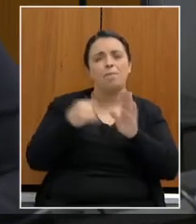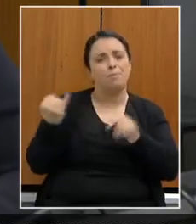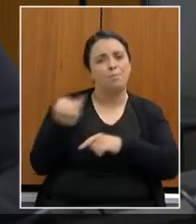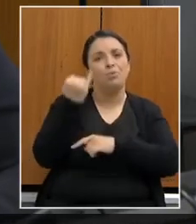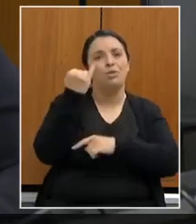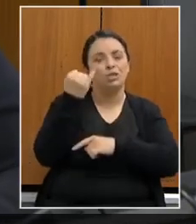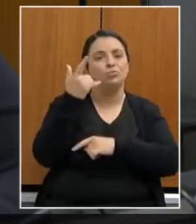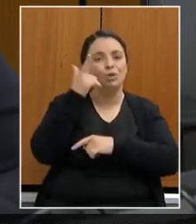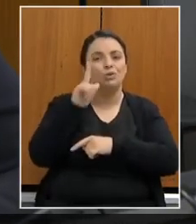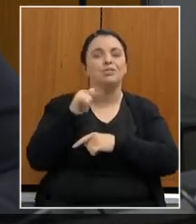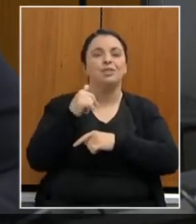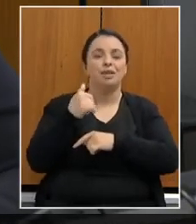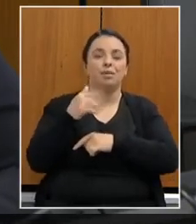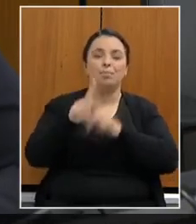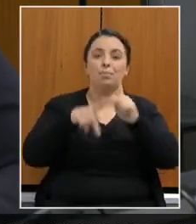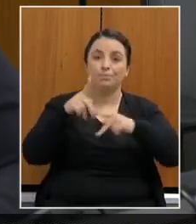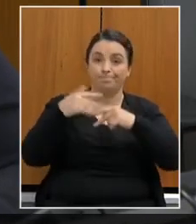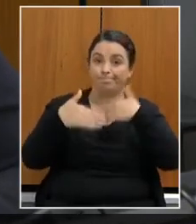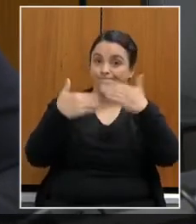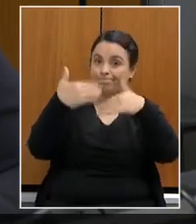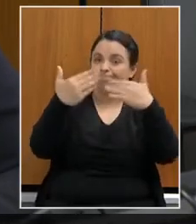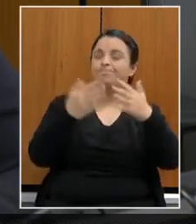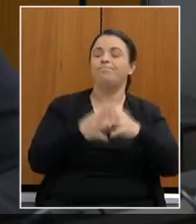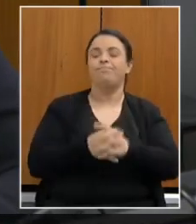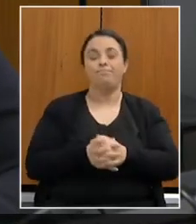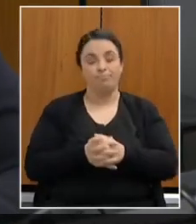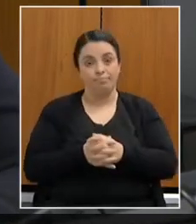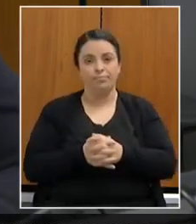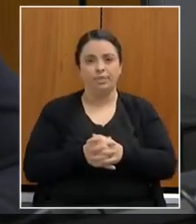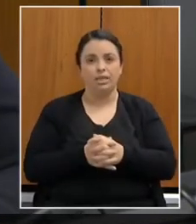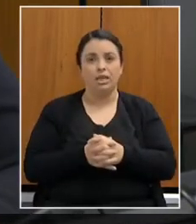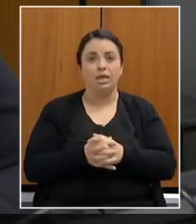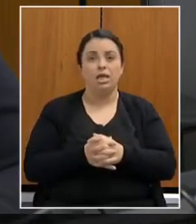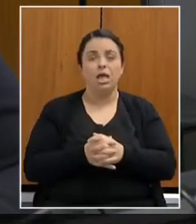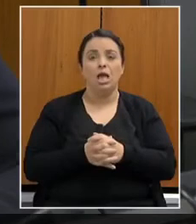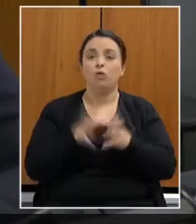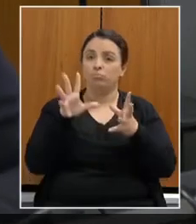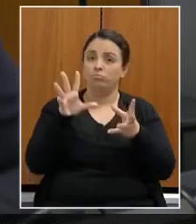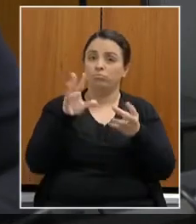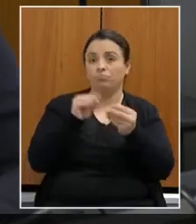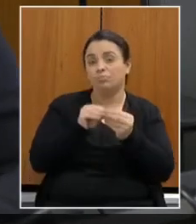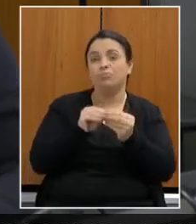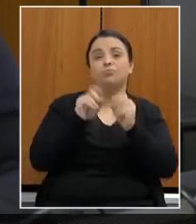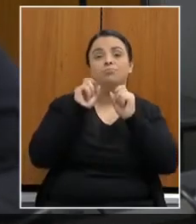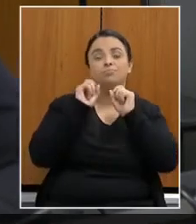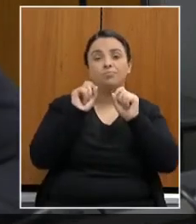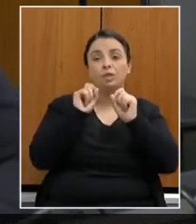resumo, antes de agradecer, dizer que, dentre tudo que foi apresentado,